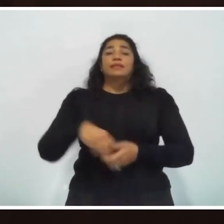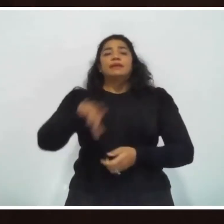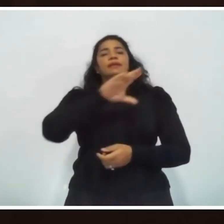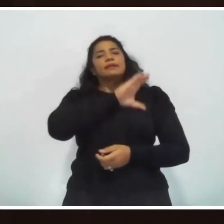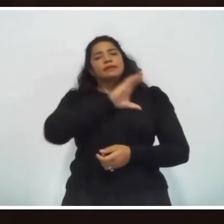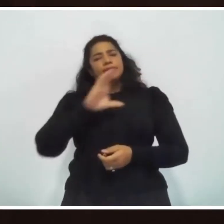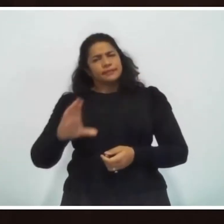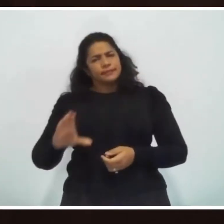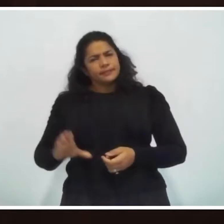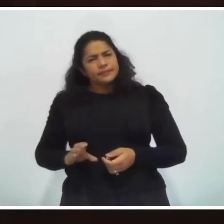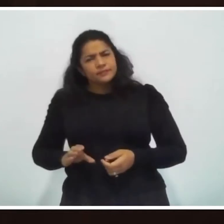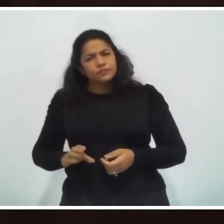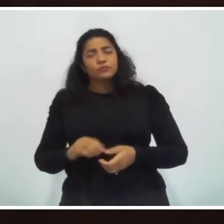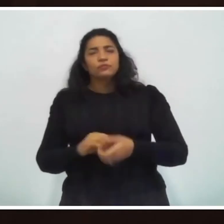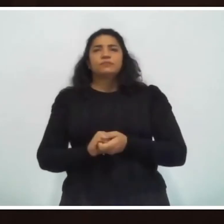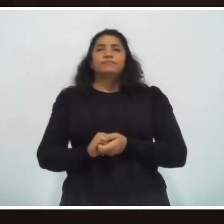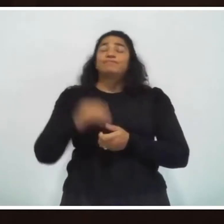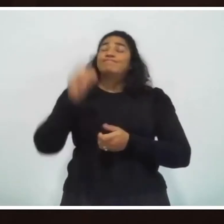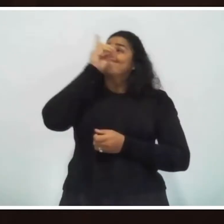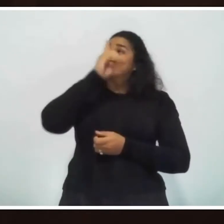você? É ou não é?